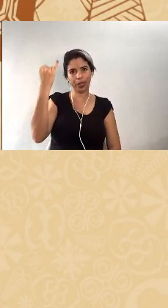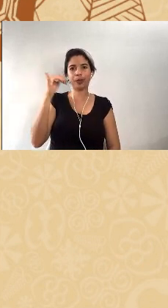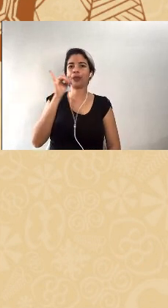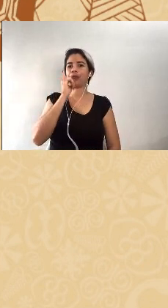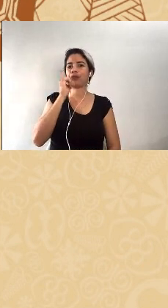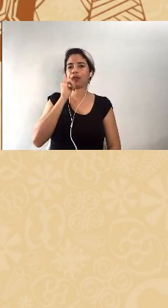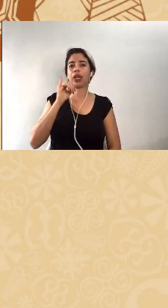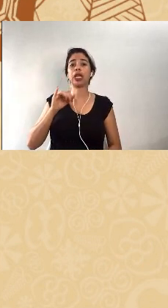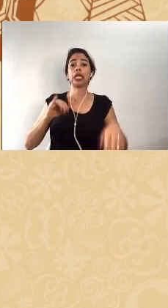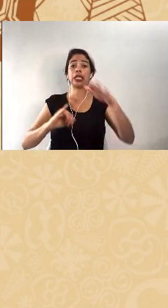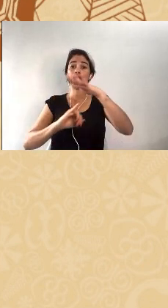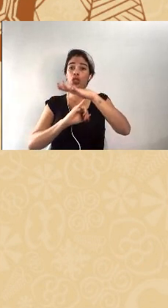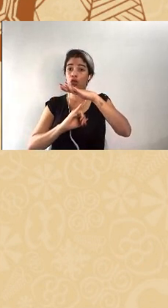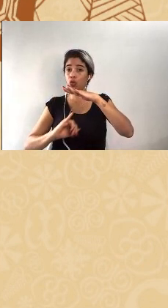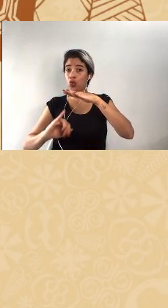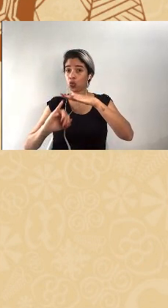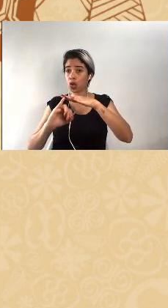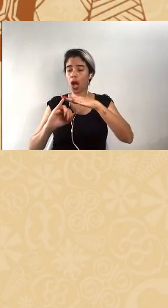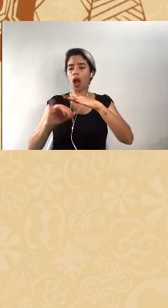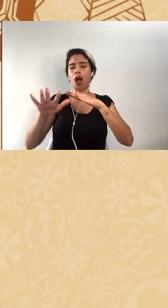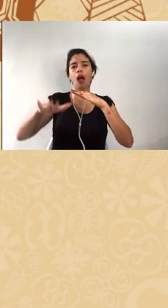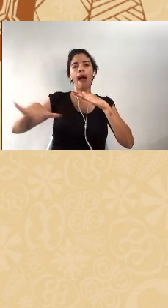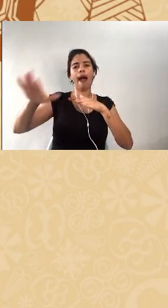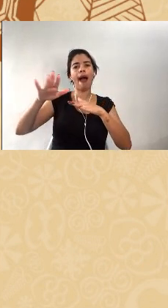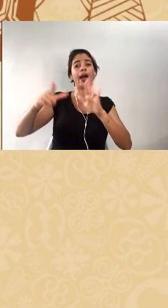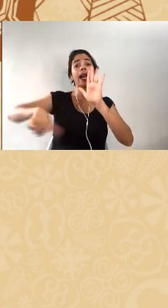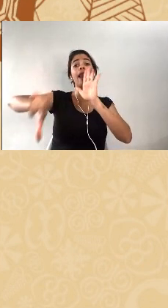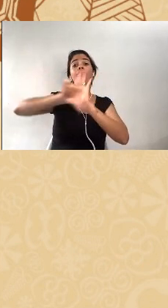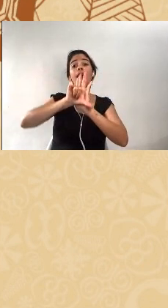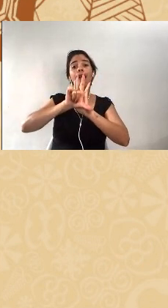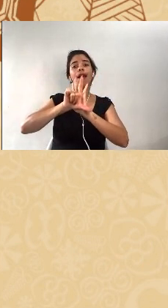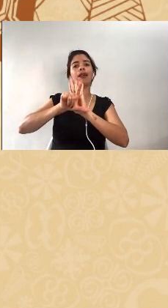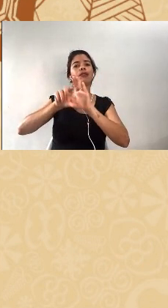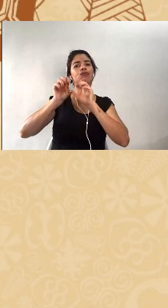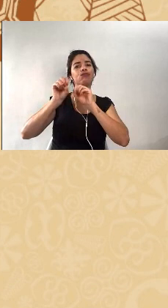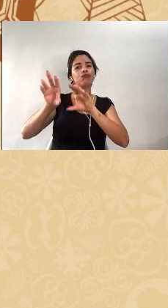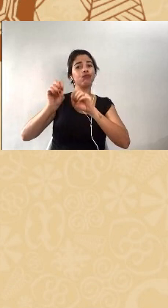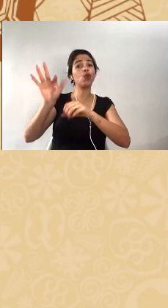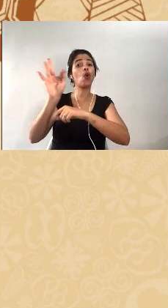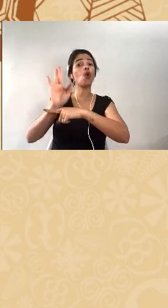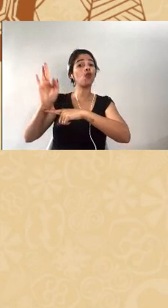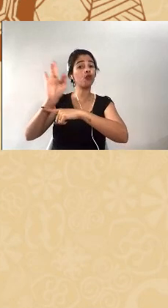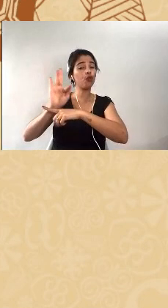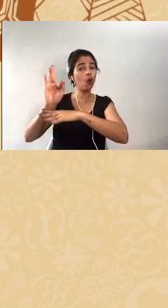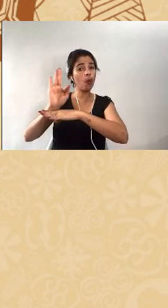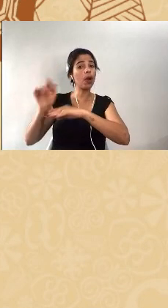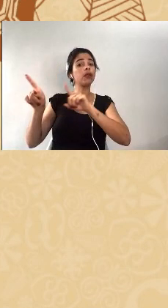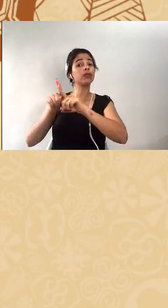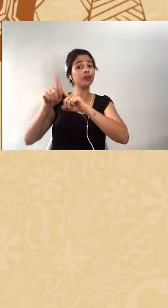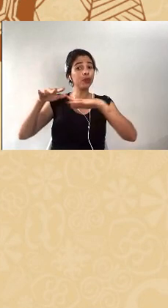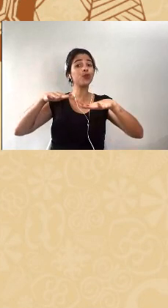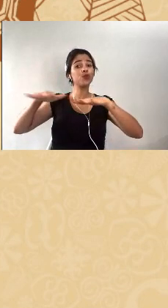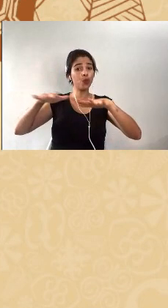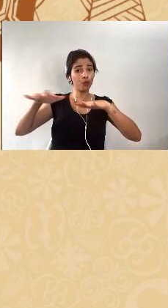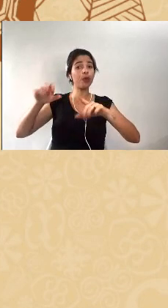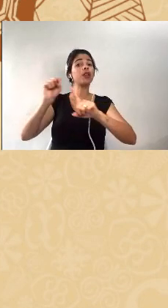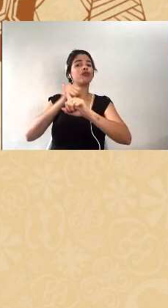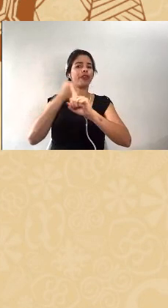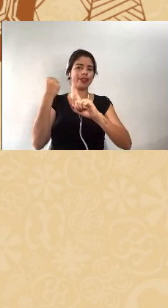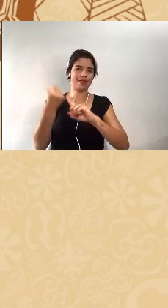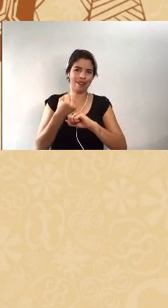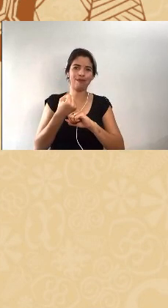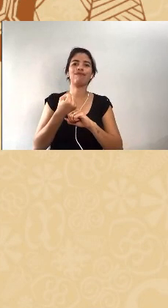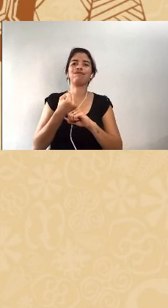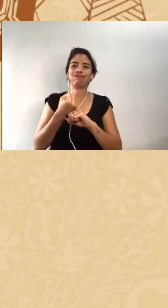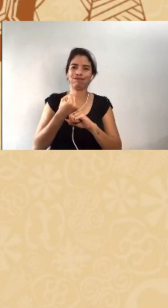instituições, os dispositivos legais, a educação formal, e a gente destaca aqui o movimento social, né, que, como a gente já colocou,